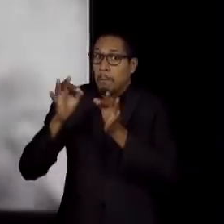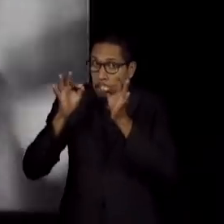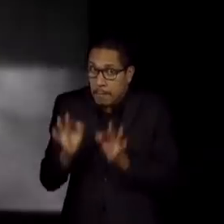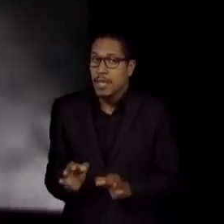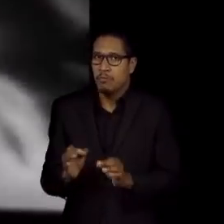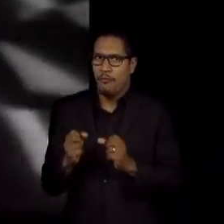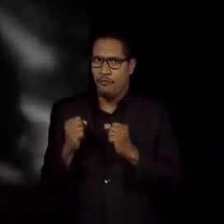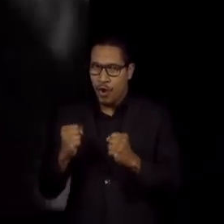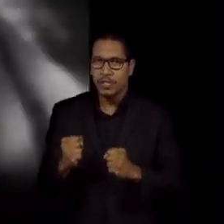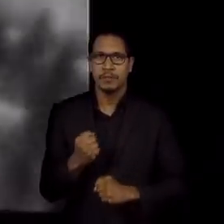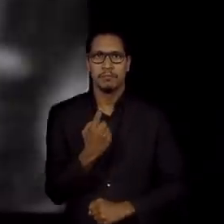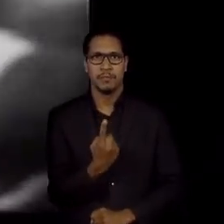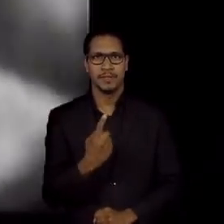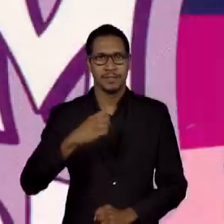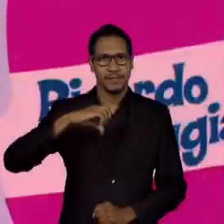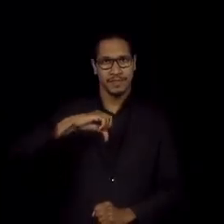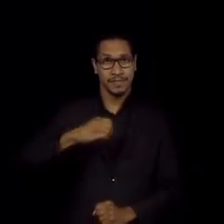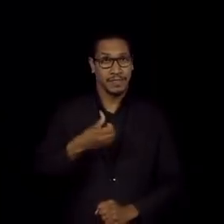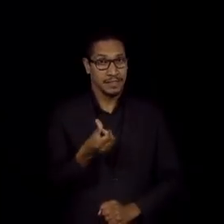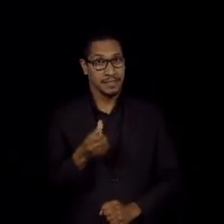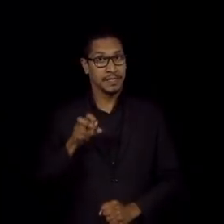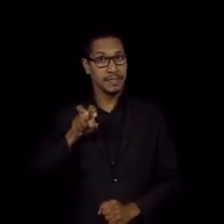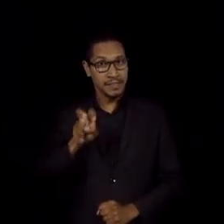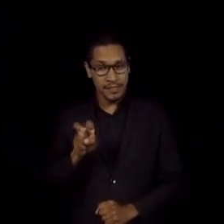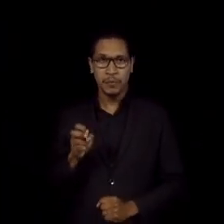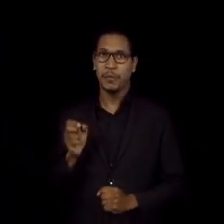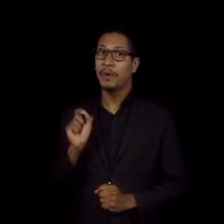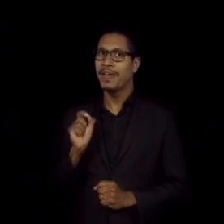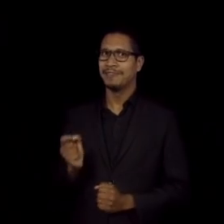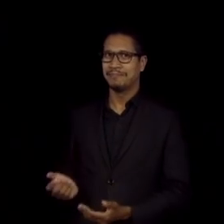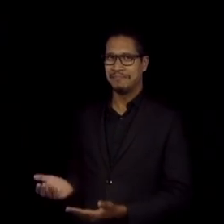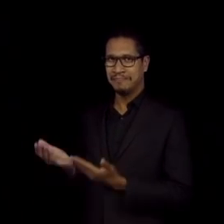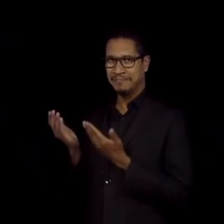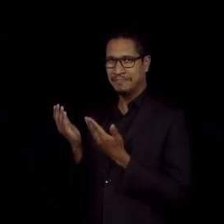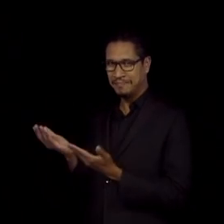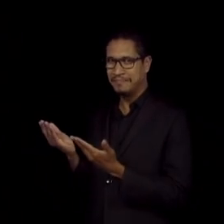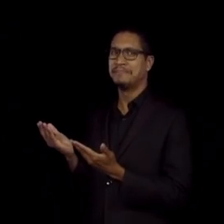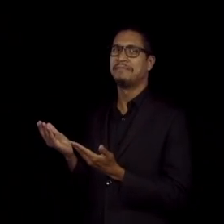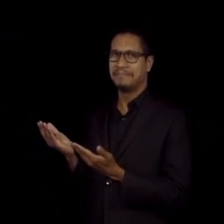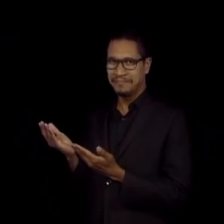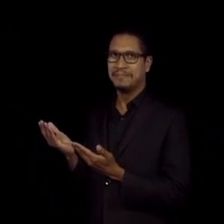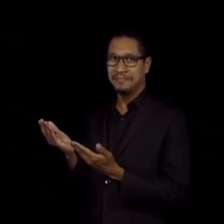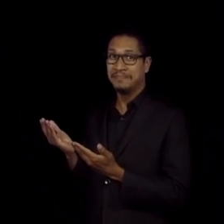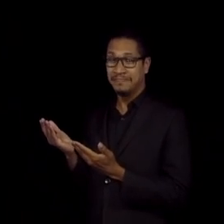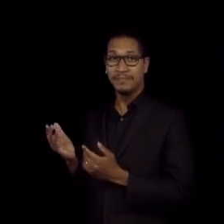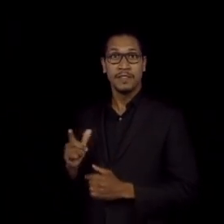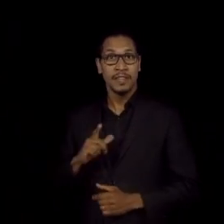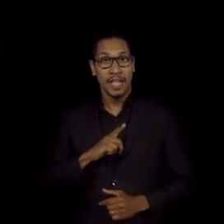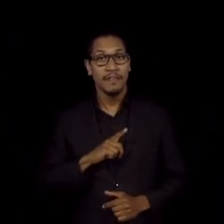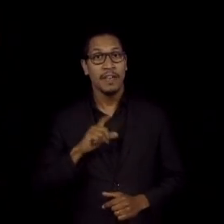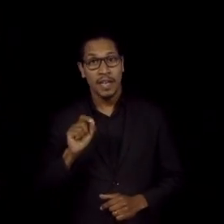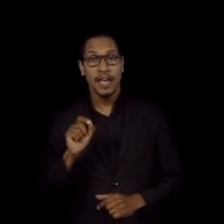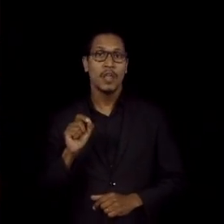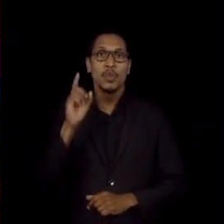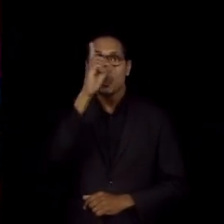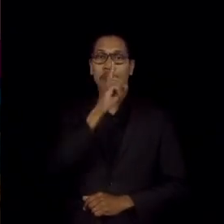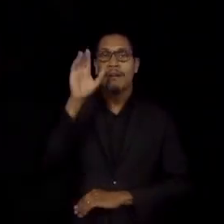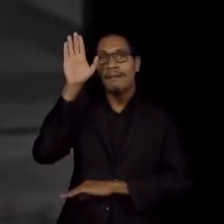em 1965, com a estreia do programa Jovem Guarda, que ia ao ar nas tardes de